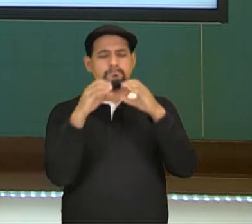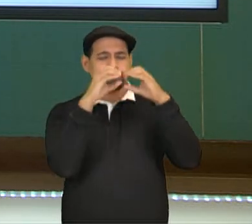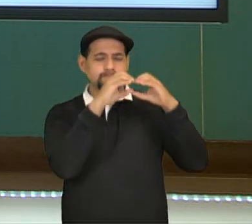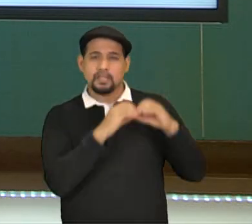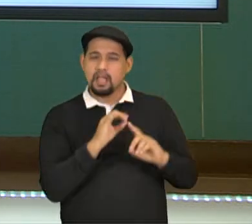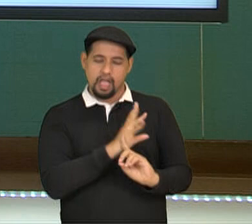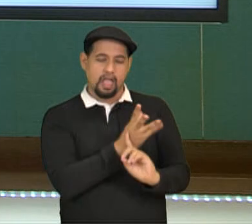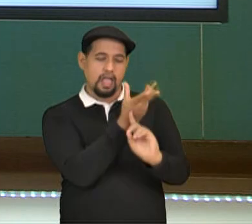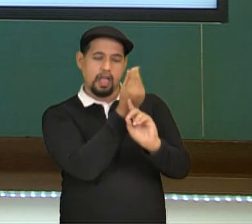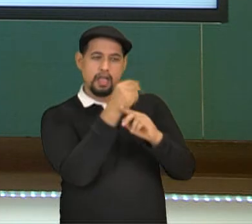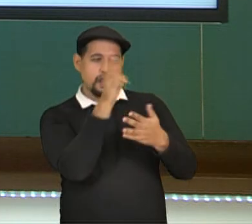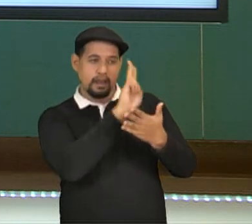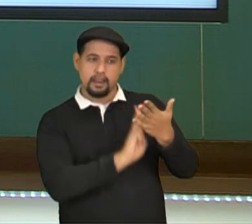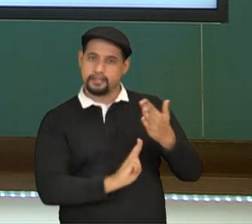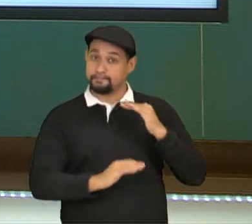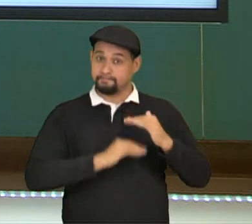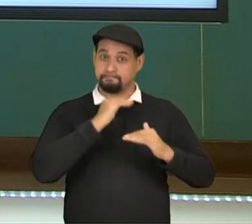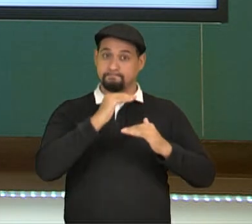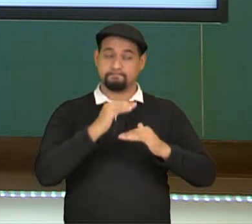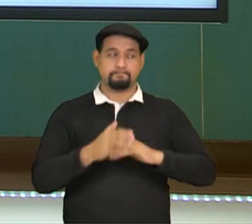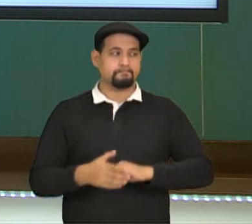A gente vai ver um pouquinho melhor isso.